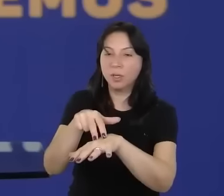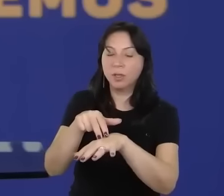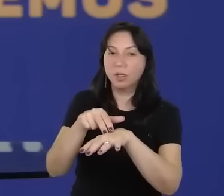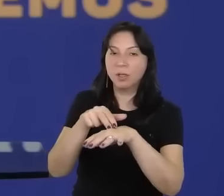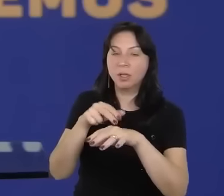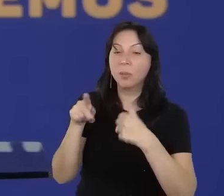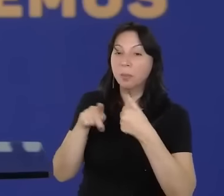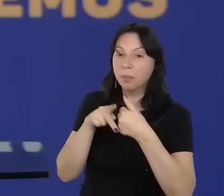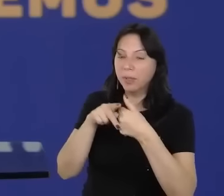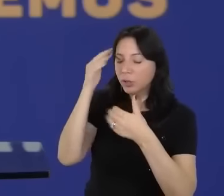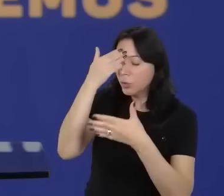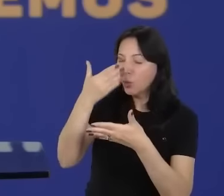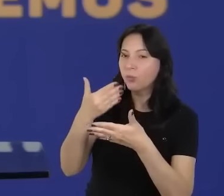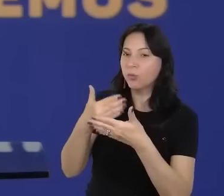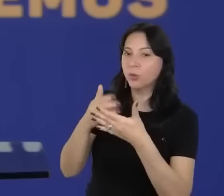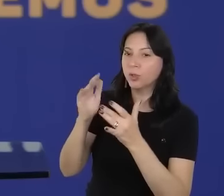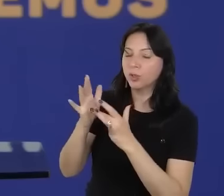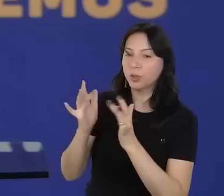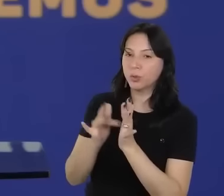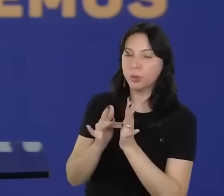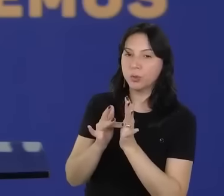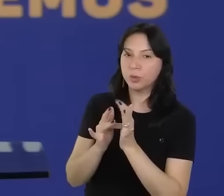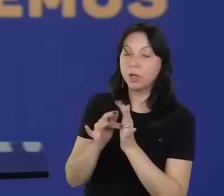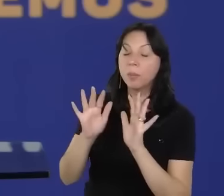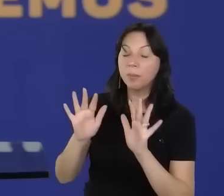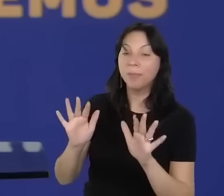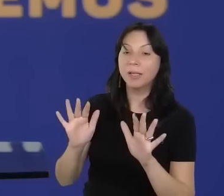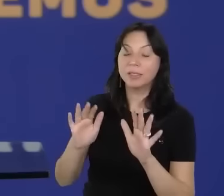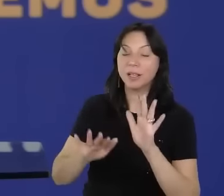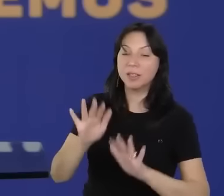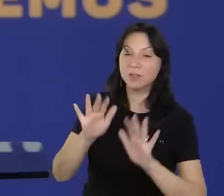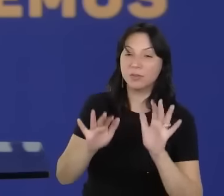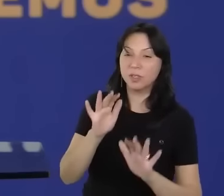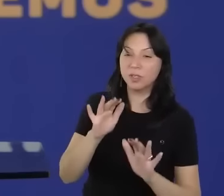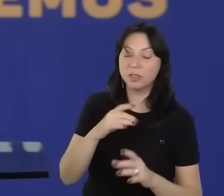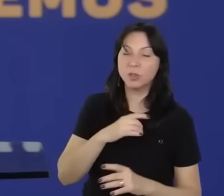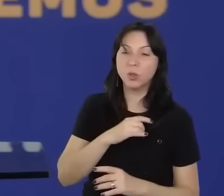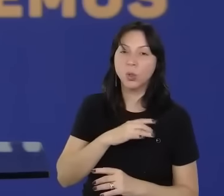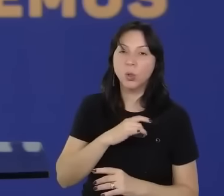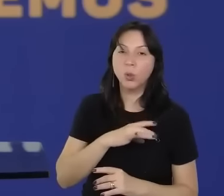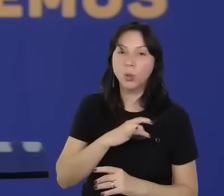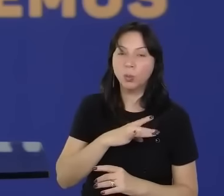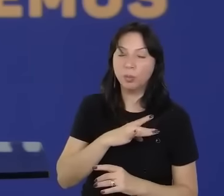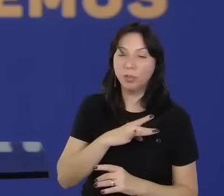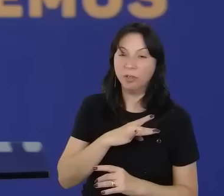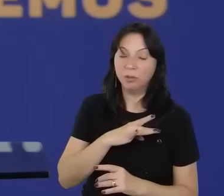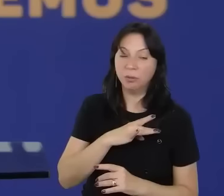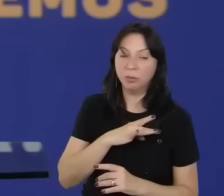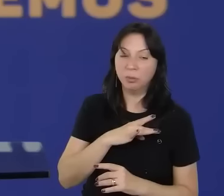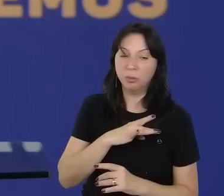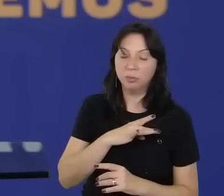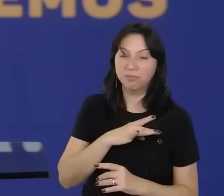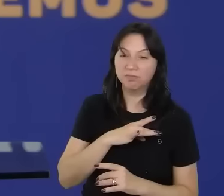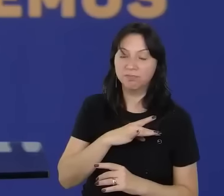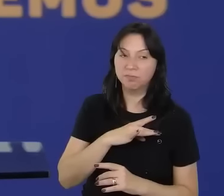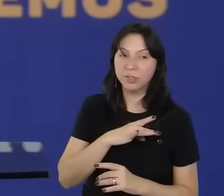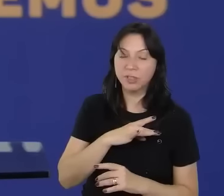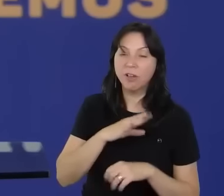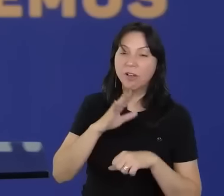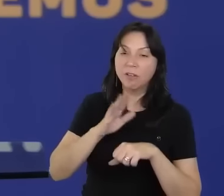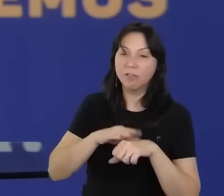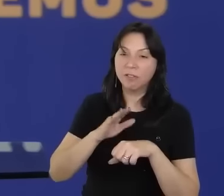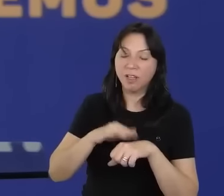porém há momentos na vida que o medo também pode ser o naufrágio da fé